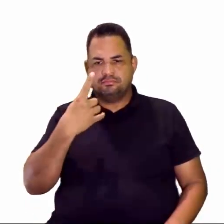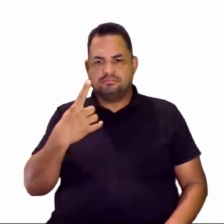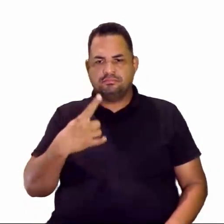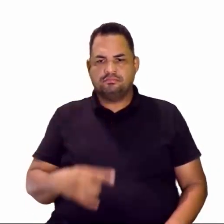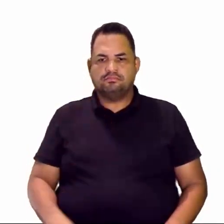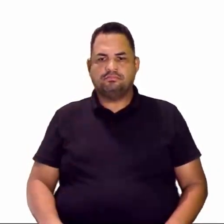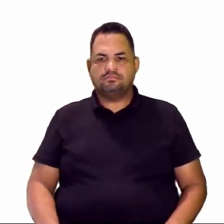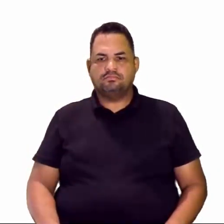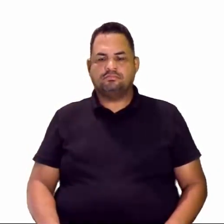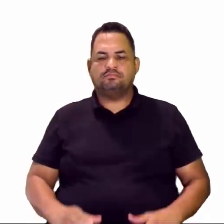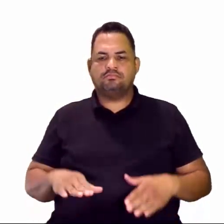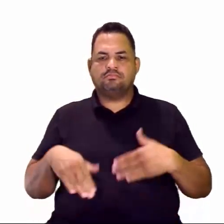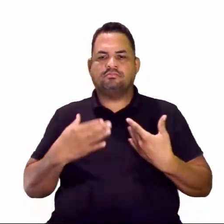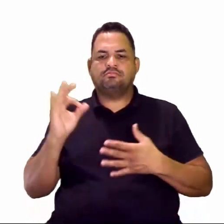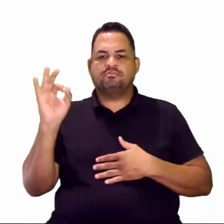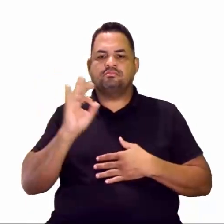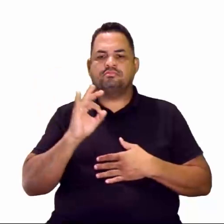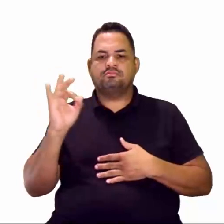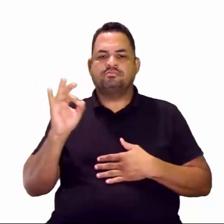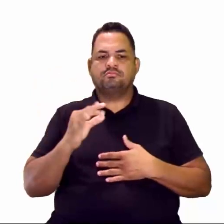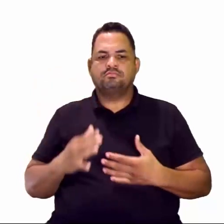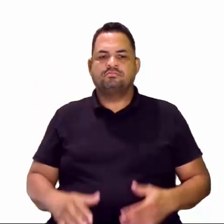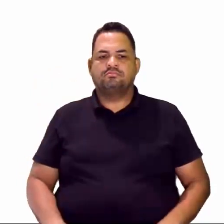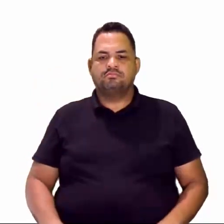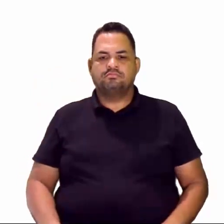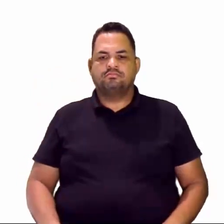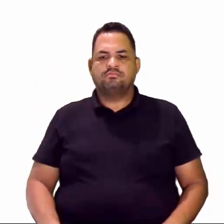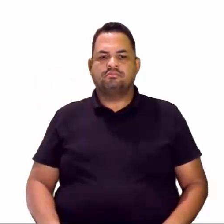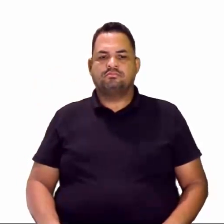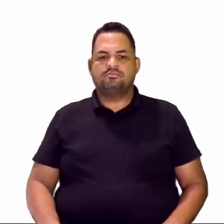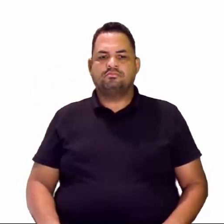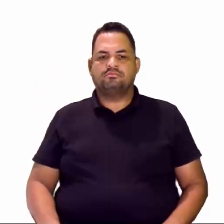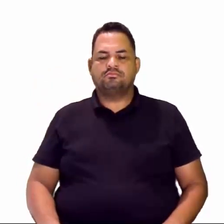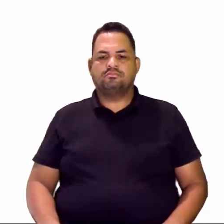observar qual foi o percentual